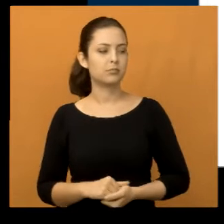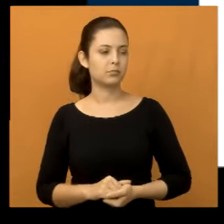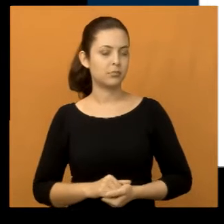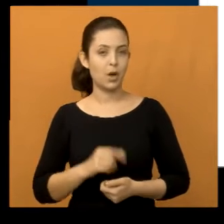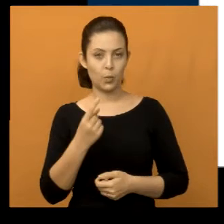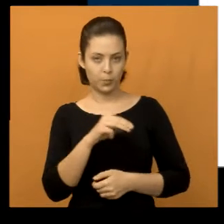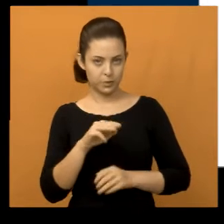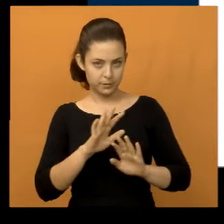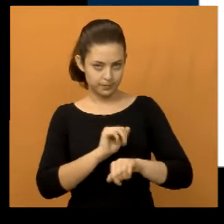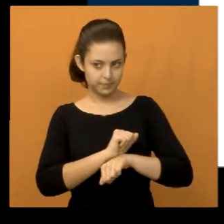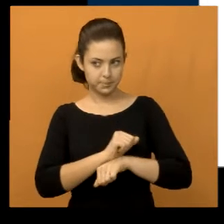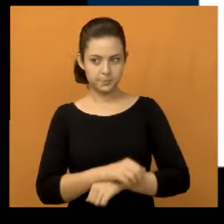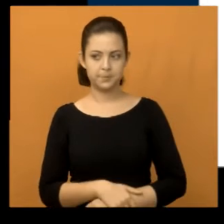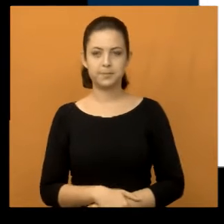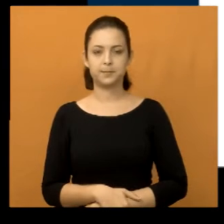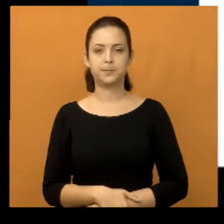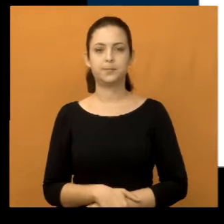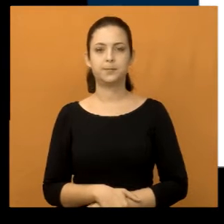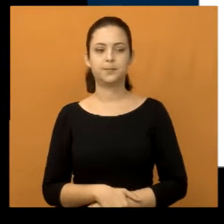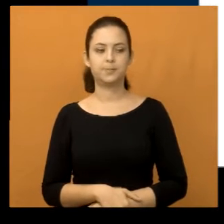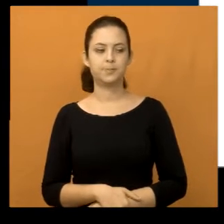Só um minutinho.